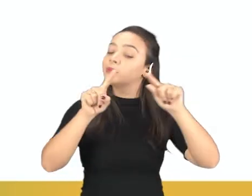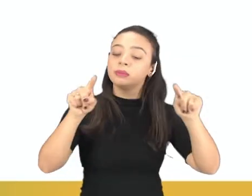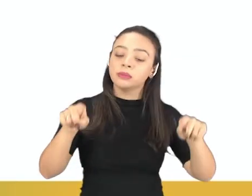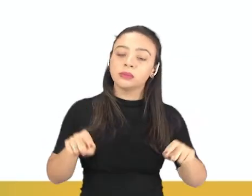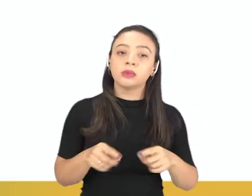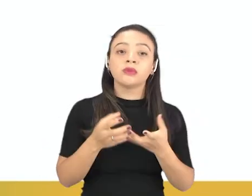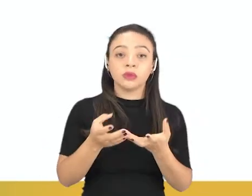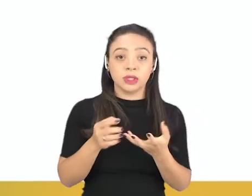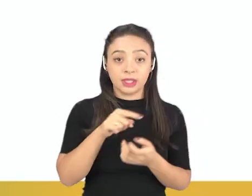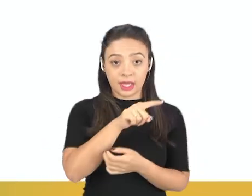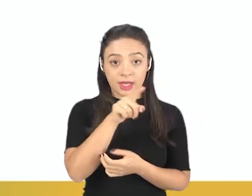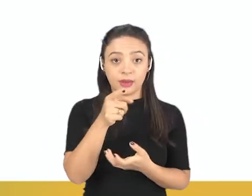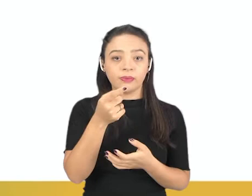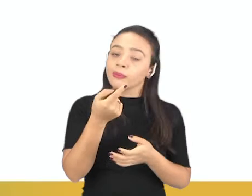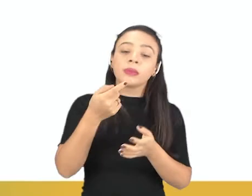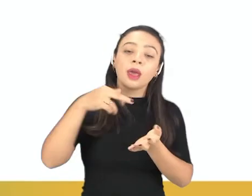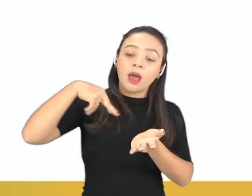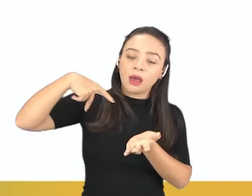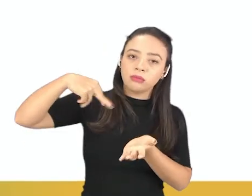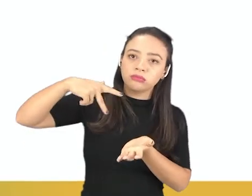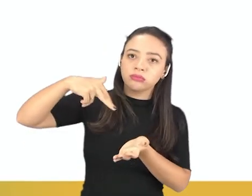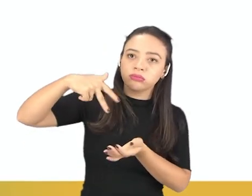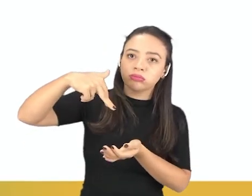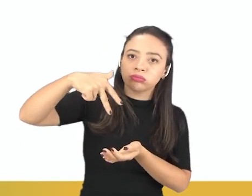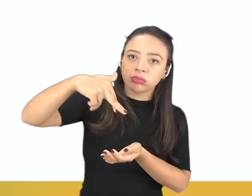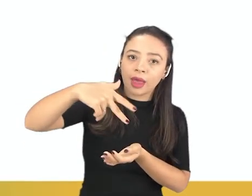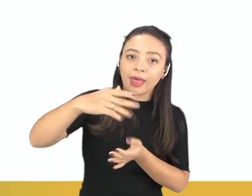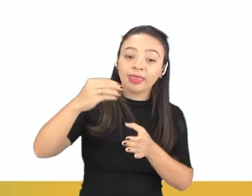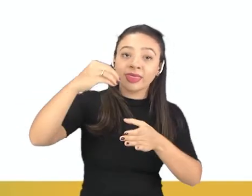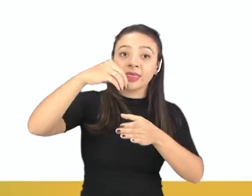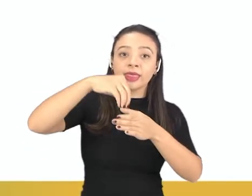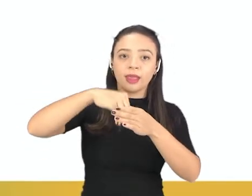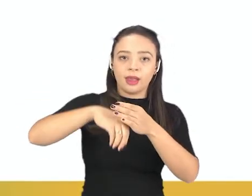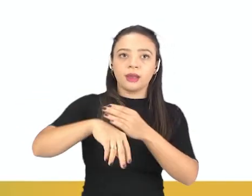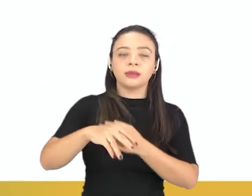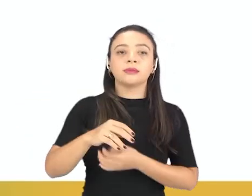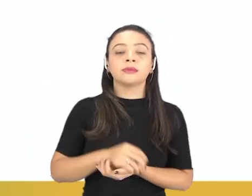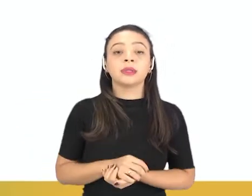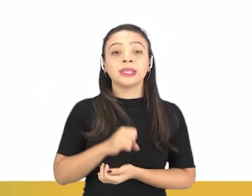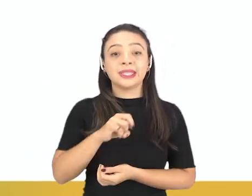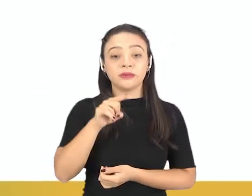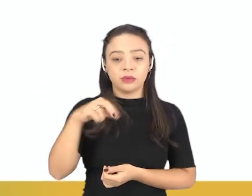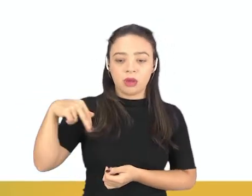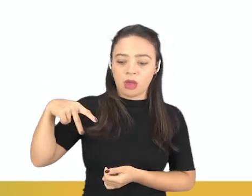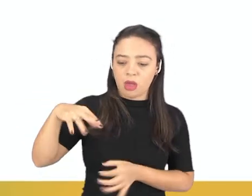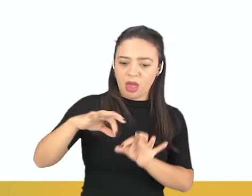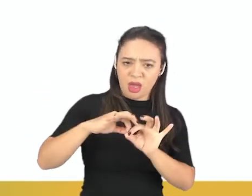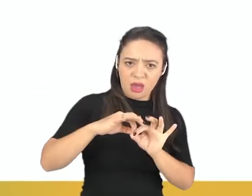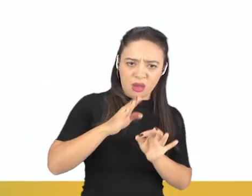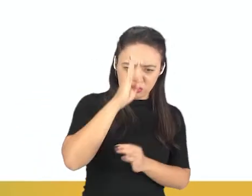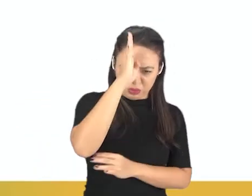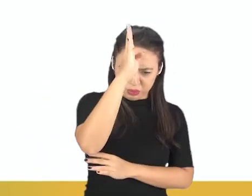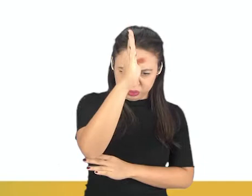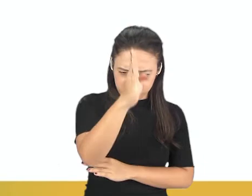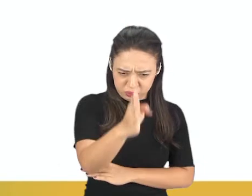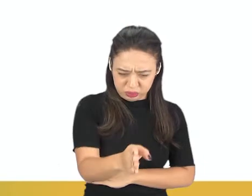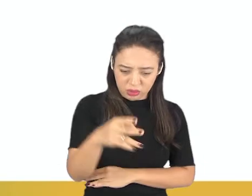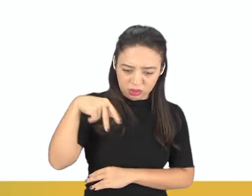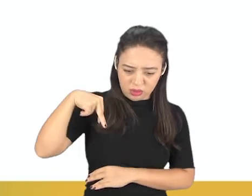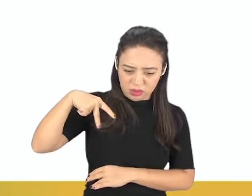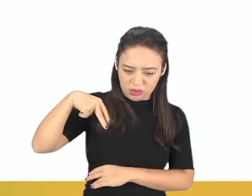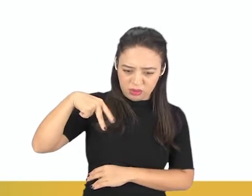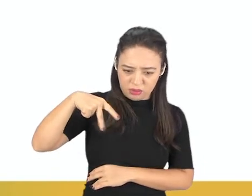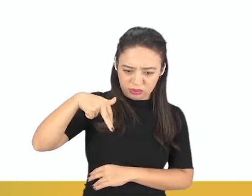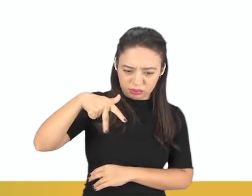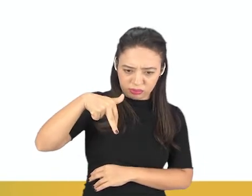você quer atravessar ela por dentro do Círculo o seguinte se você atravessar de maneira reta né através de um segmento de